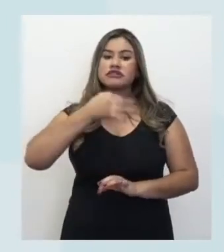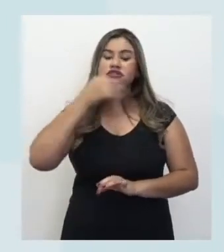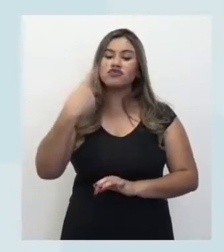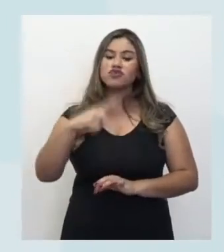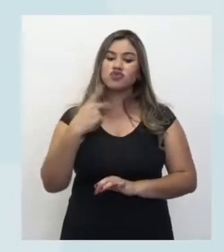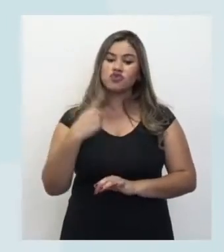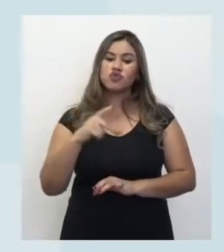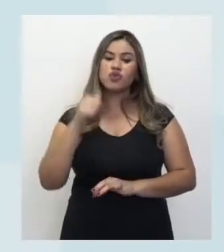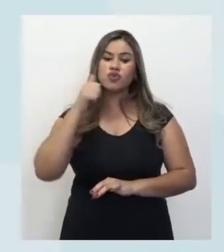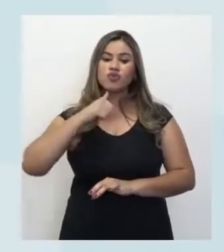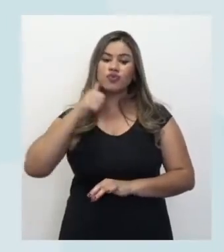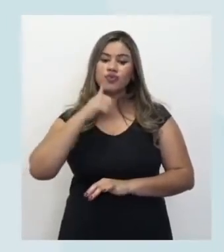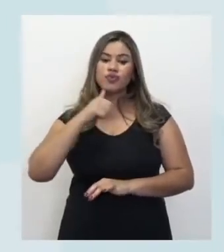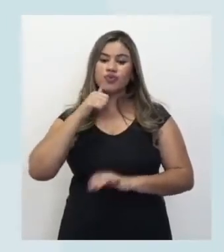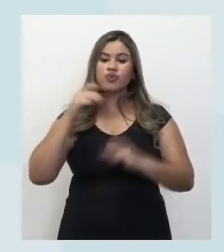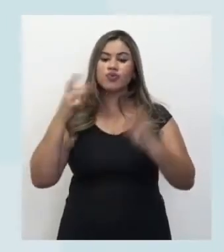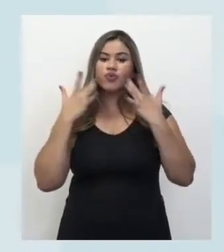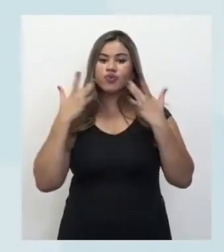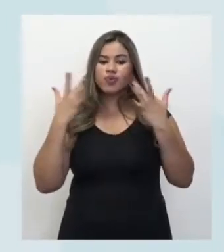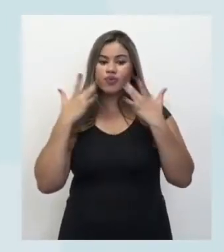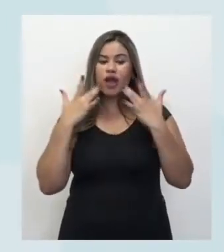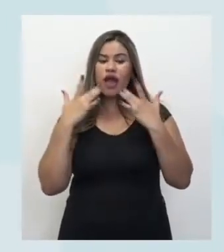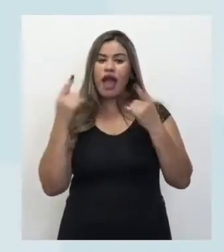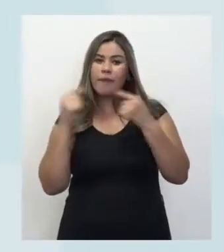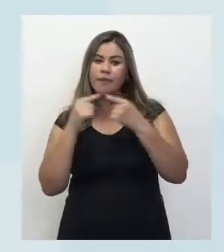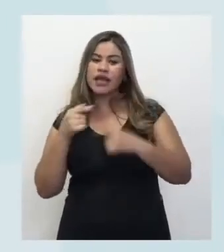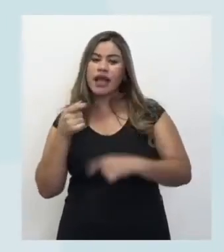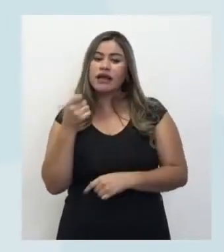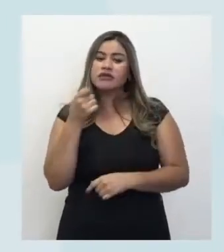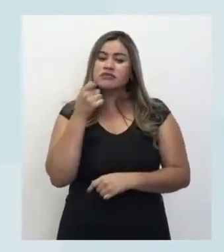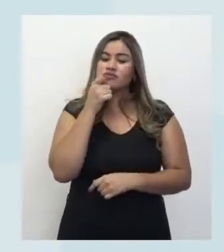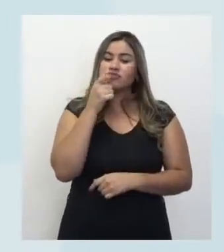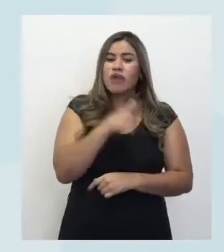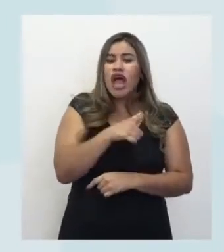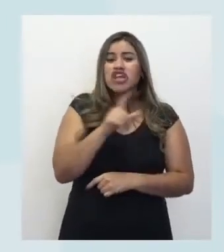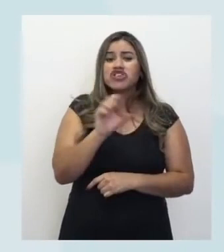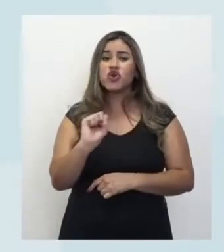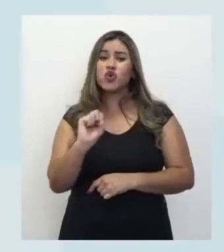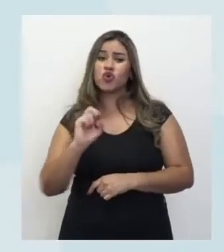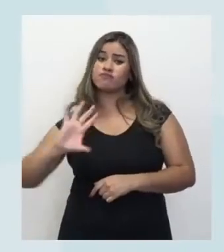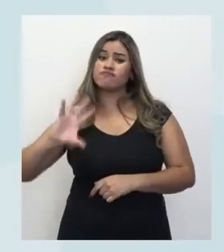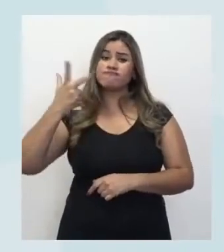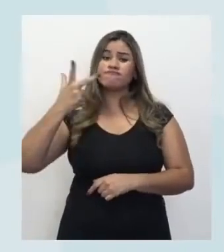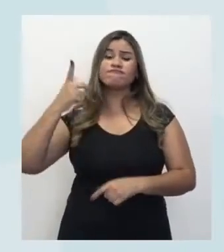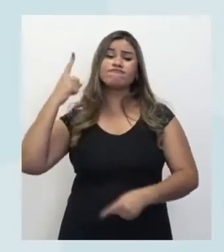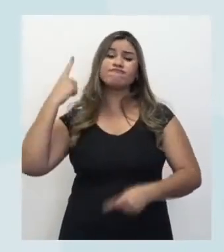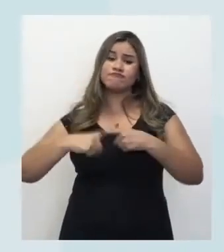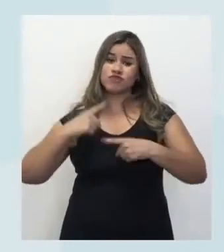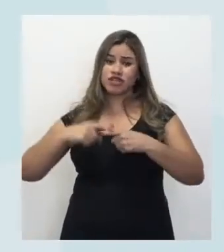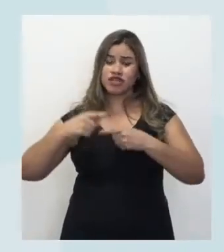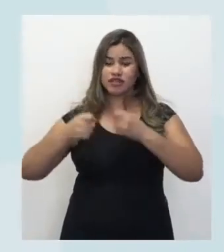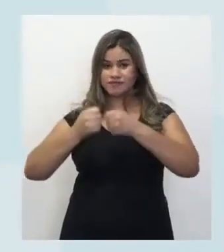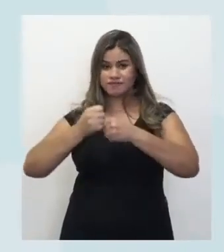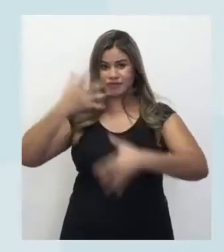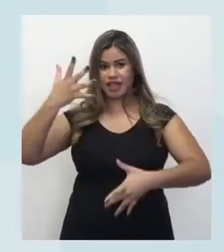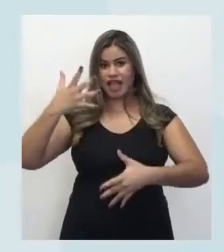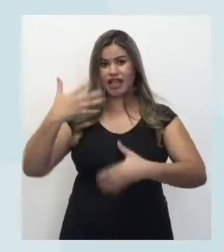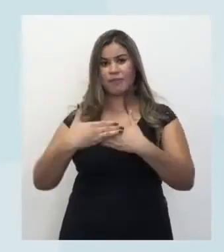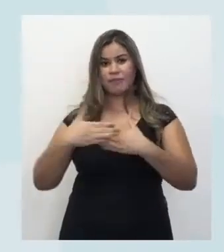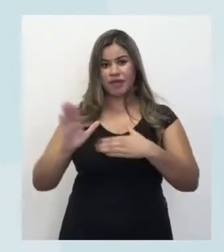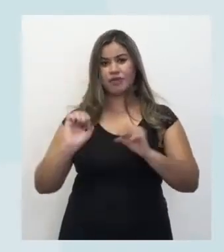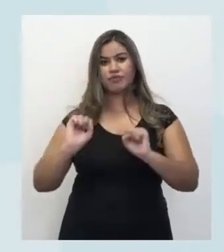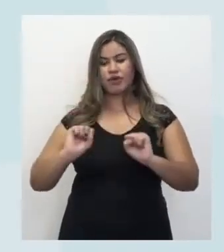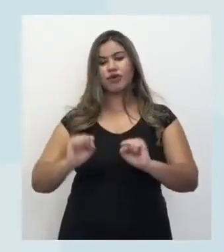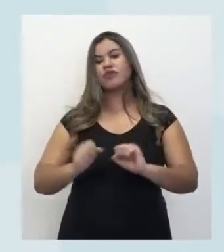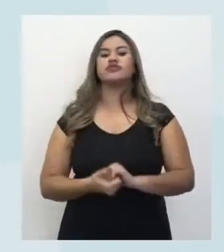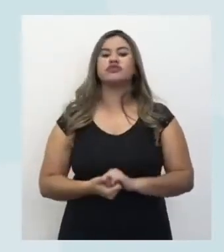Farsa de Inês Pereira de Gil Vicente aproxima-se mais de uma comédia ou de uma tragédia? Por quê? Chat aberto, participe conosco. A Farsa